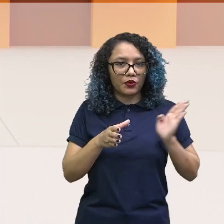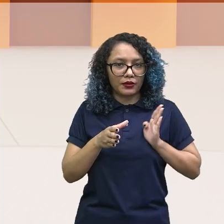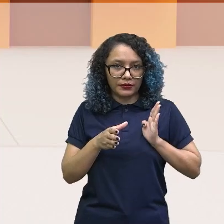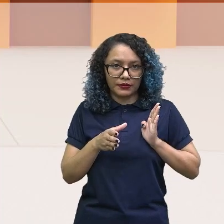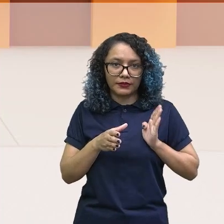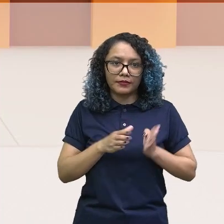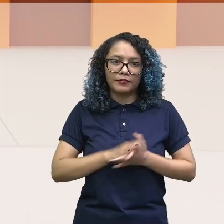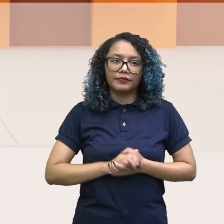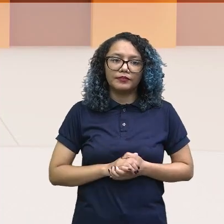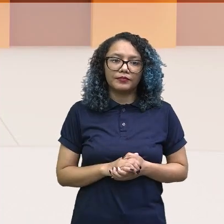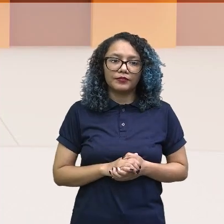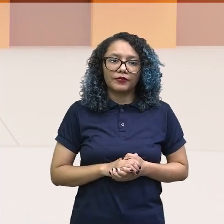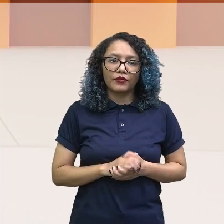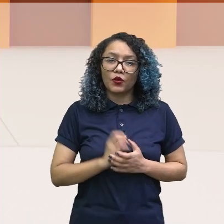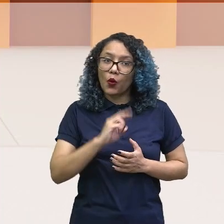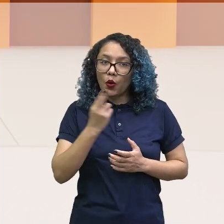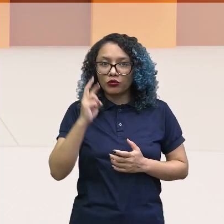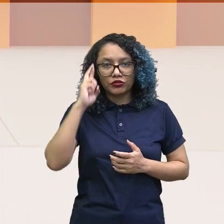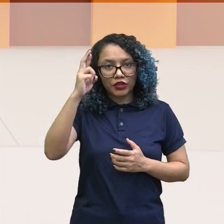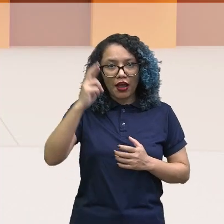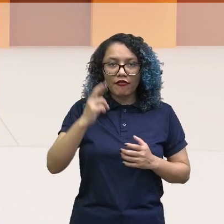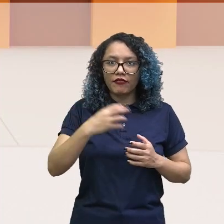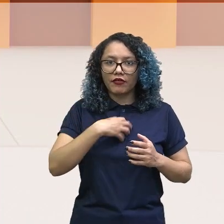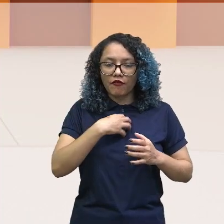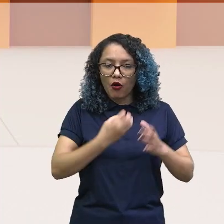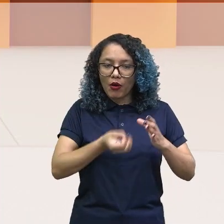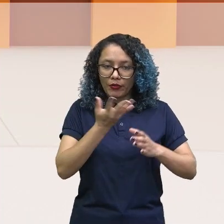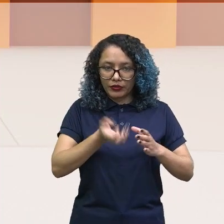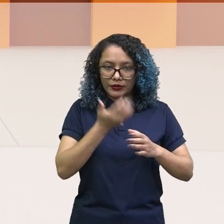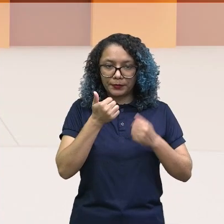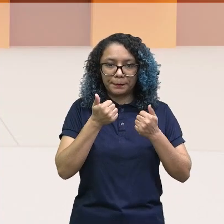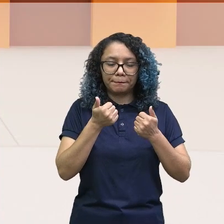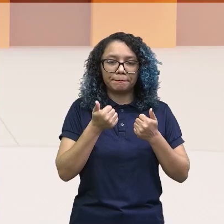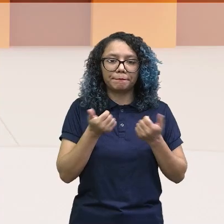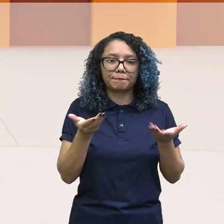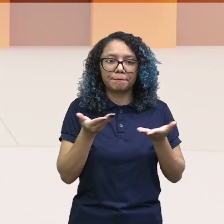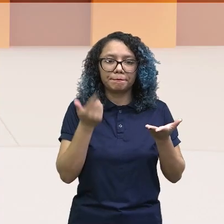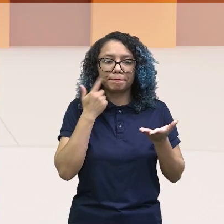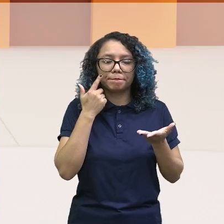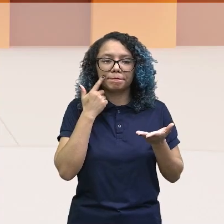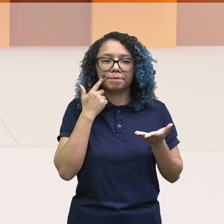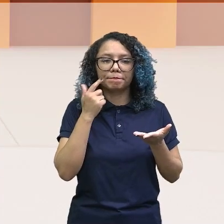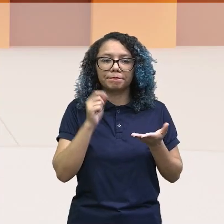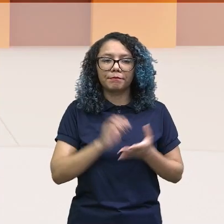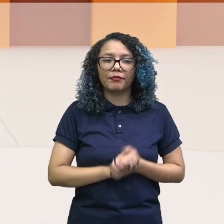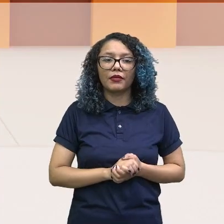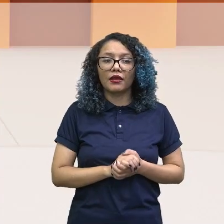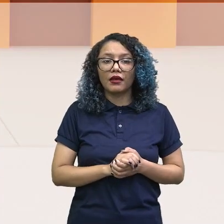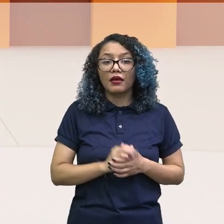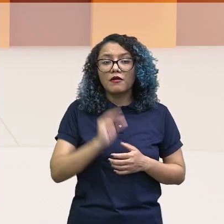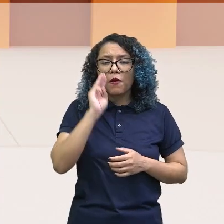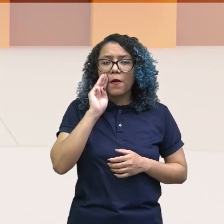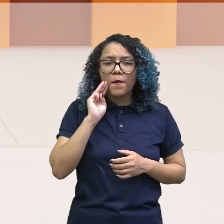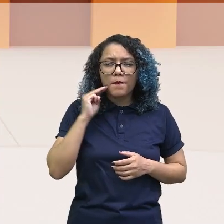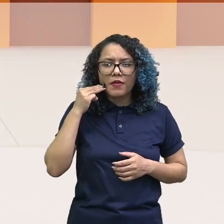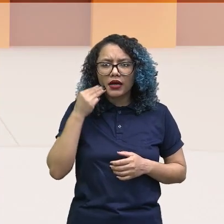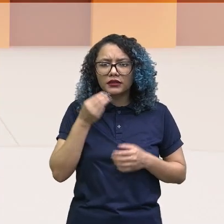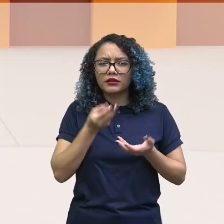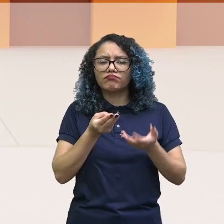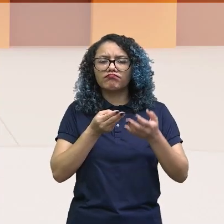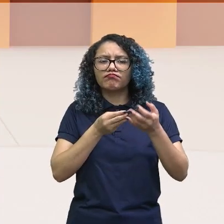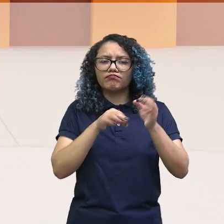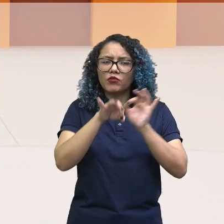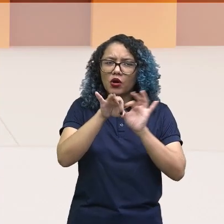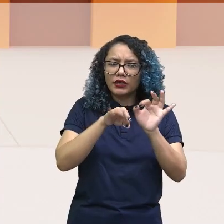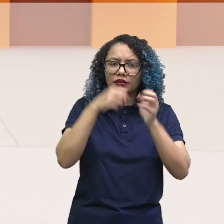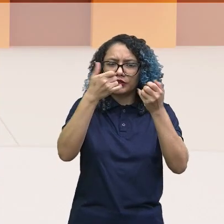burguês, então do dono dos meios de produção, a burguesia, certo? E aí nós vamos ver como é que o Marx, né, classifica essa